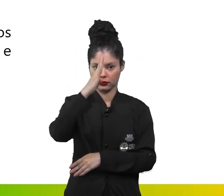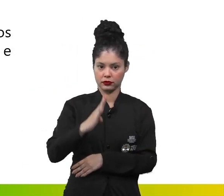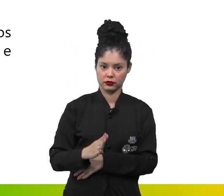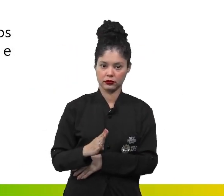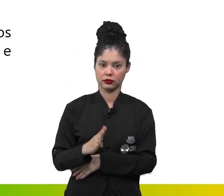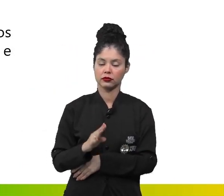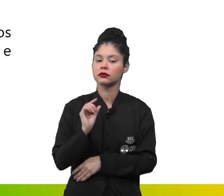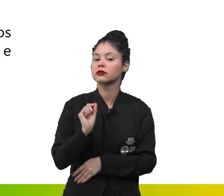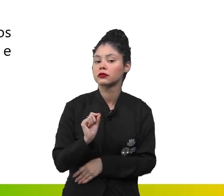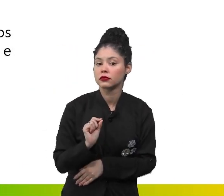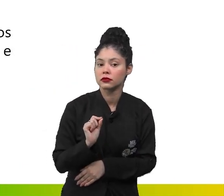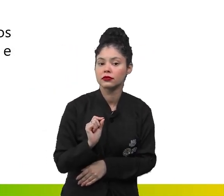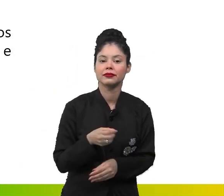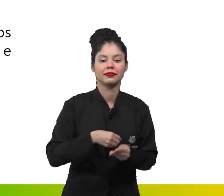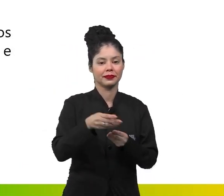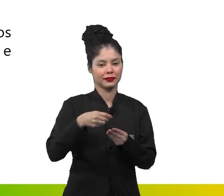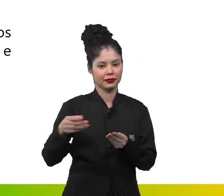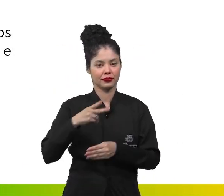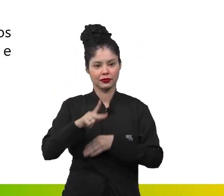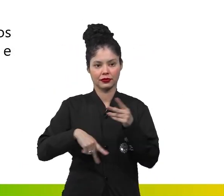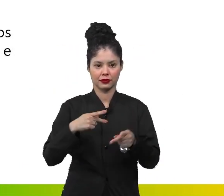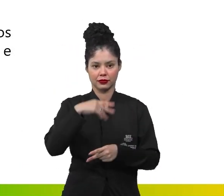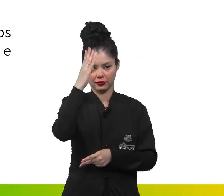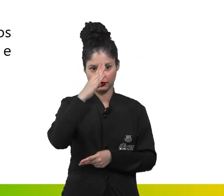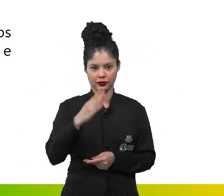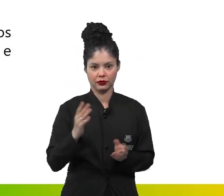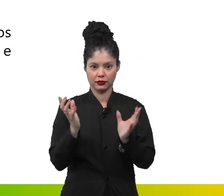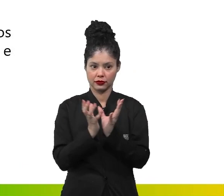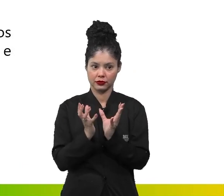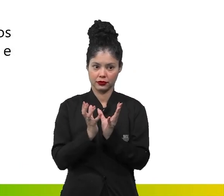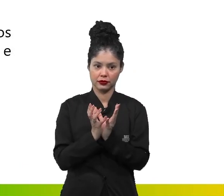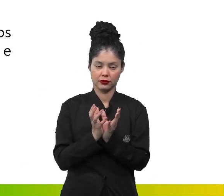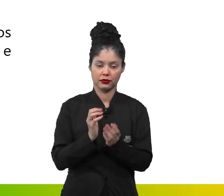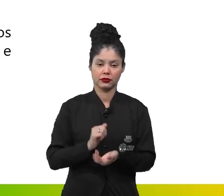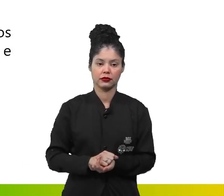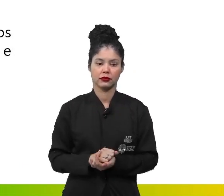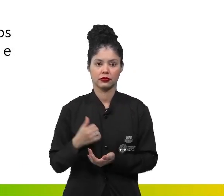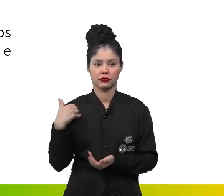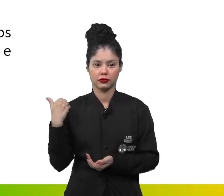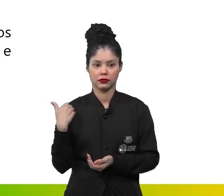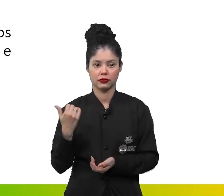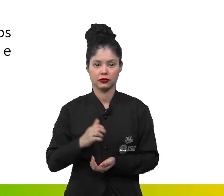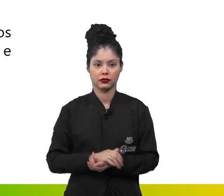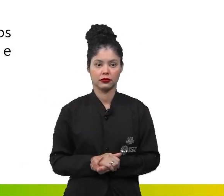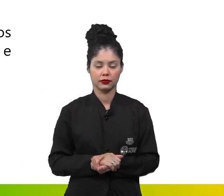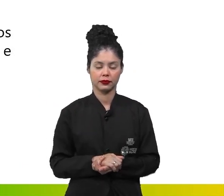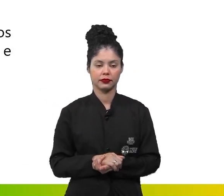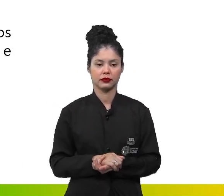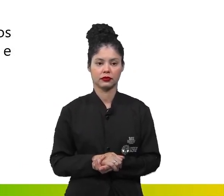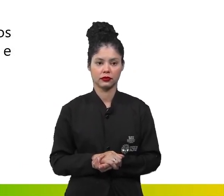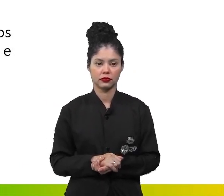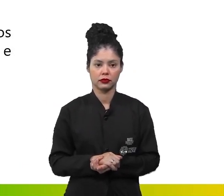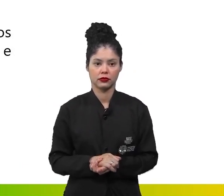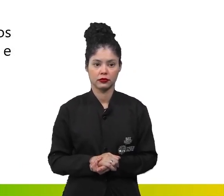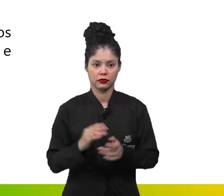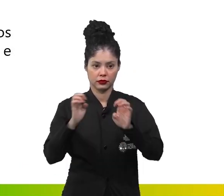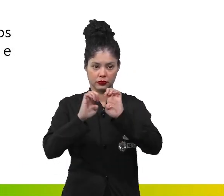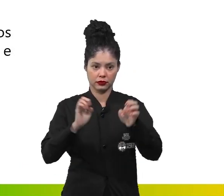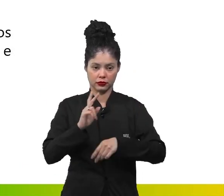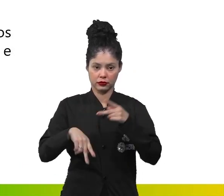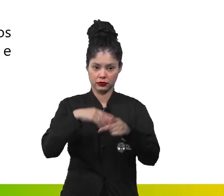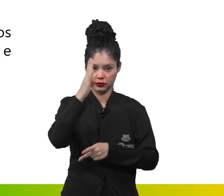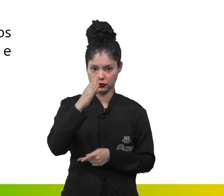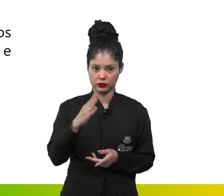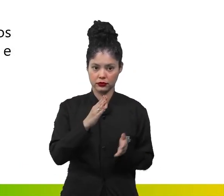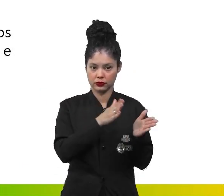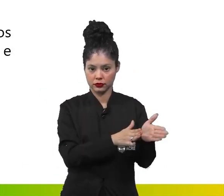que é a estrutura etária? É a distribuição da população através de grupos de idade. E a gente aprendeu que a estrutura etária da